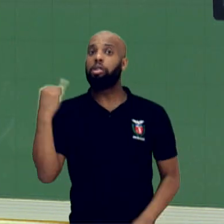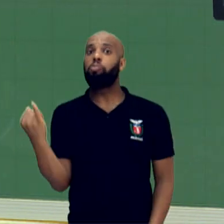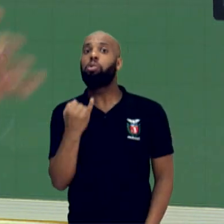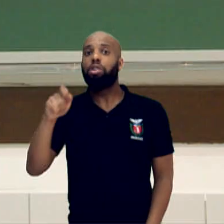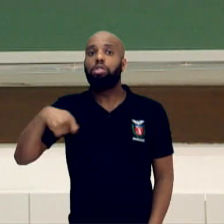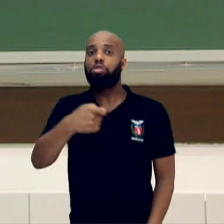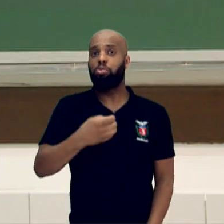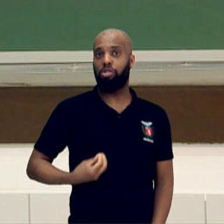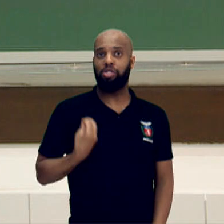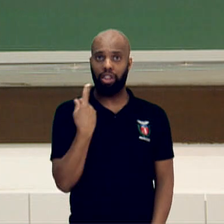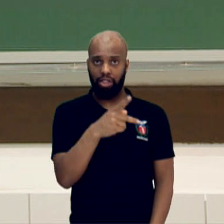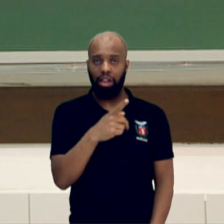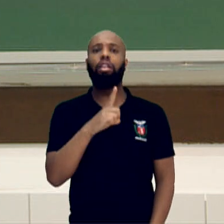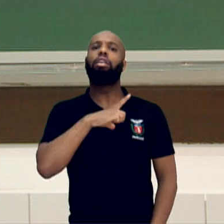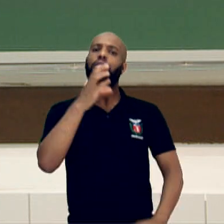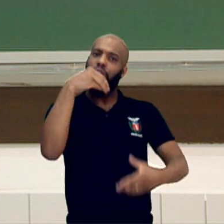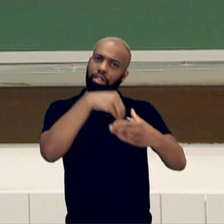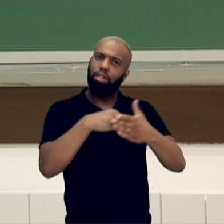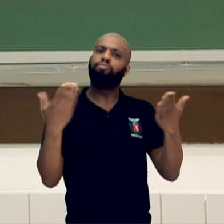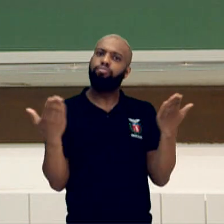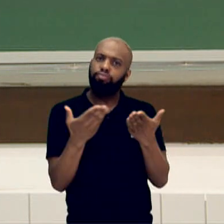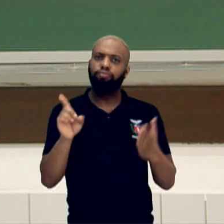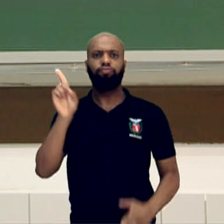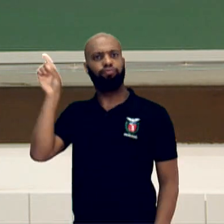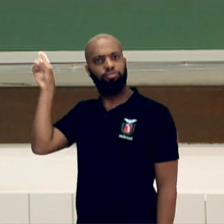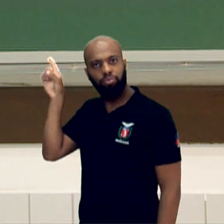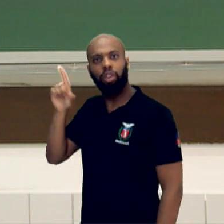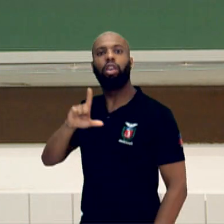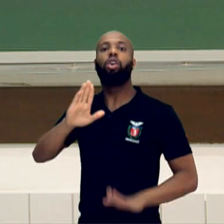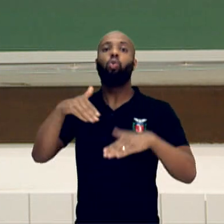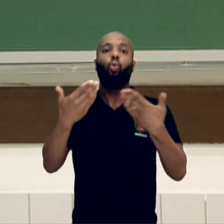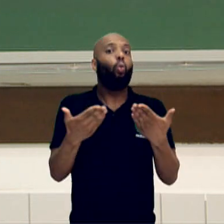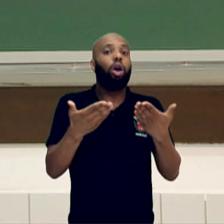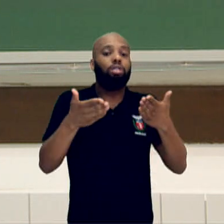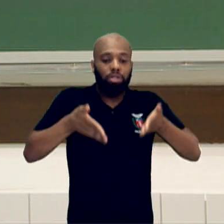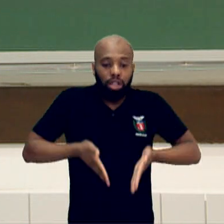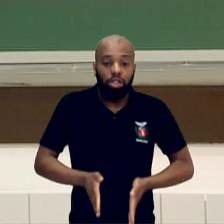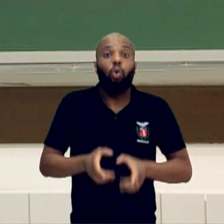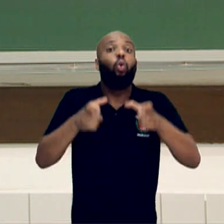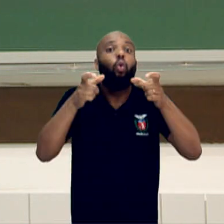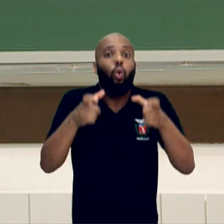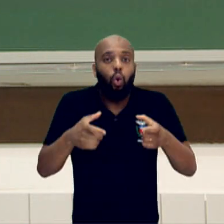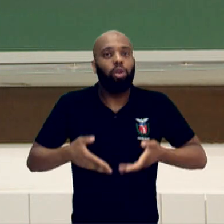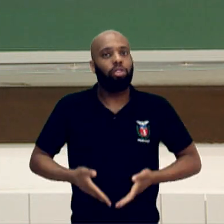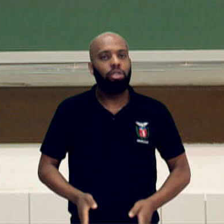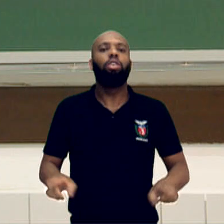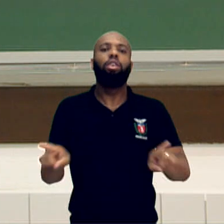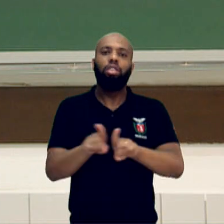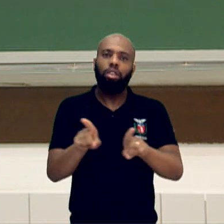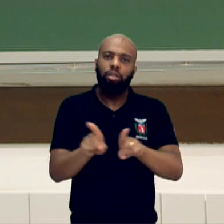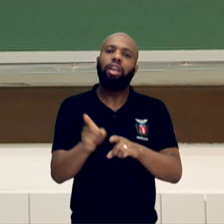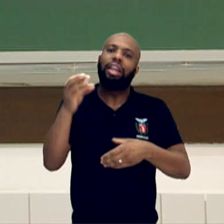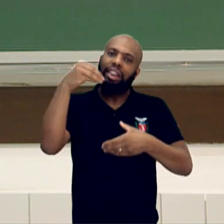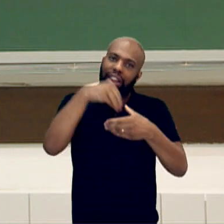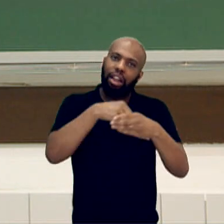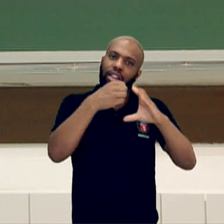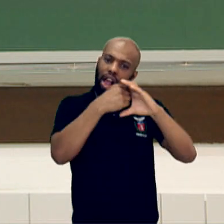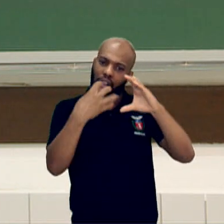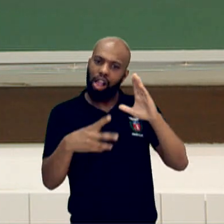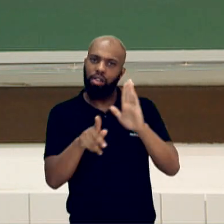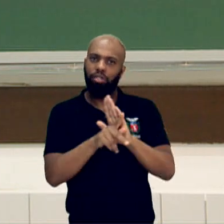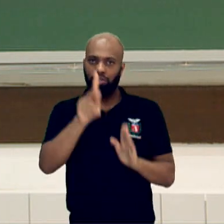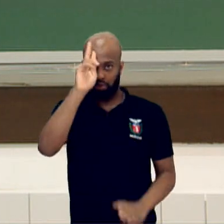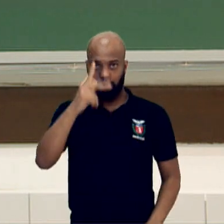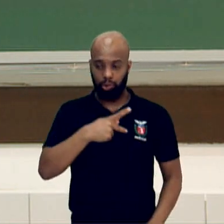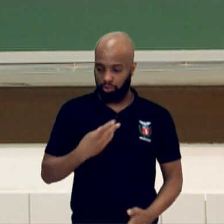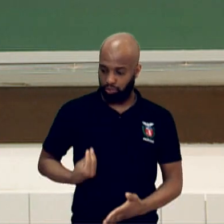dele. Nós temos aqui um fato importante, quando ele nasceu, aonde ele nasceu, também está dentro das características.